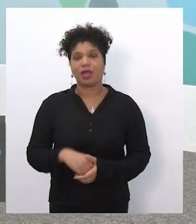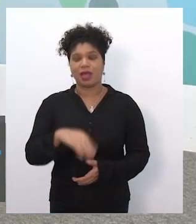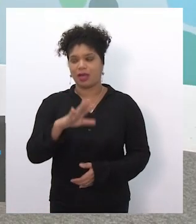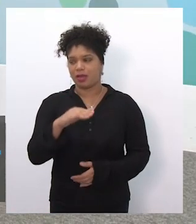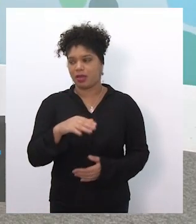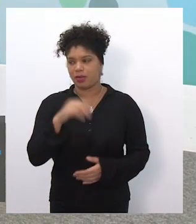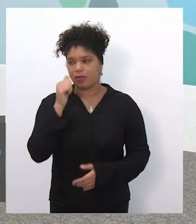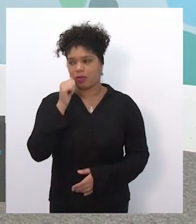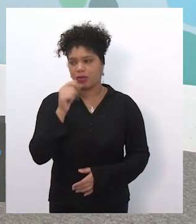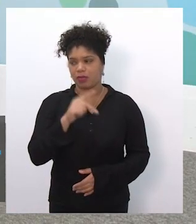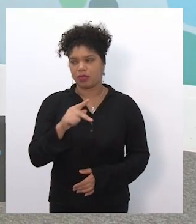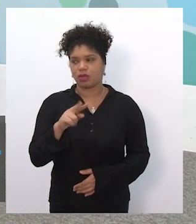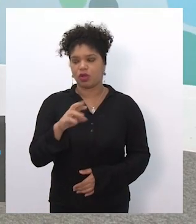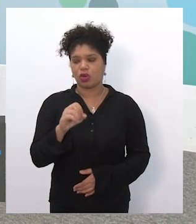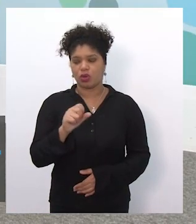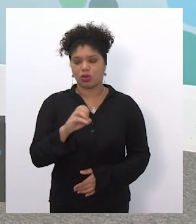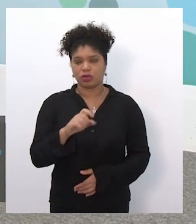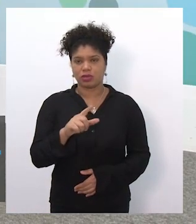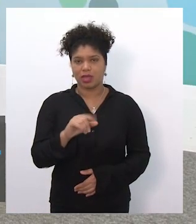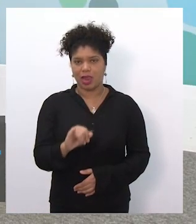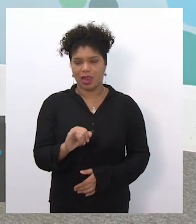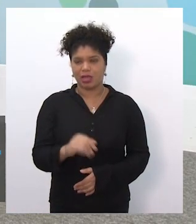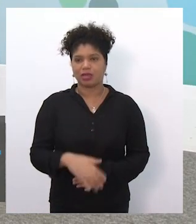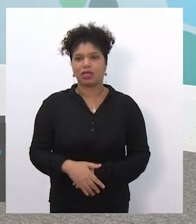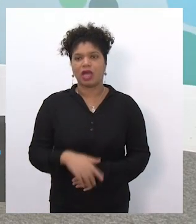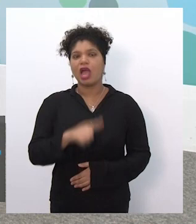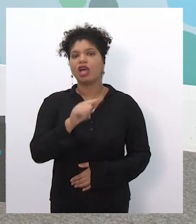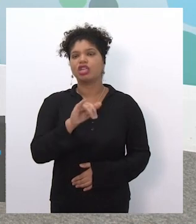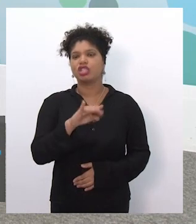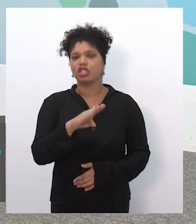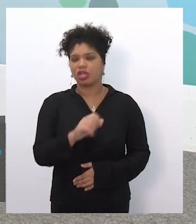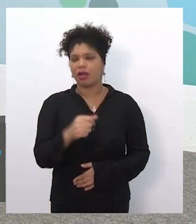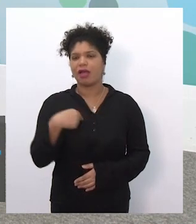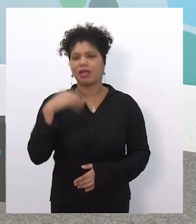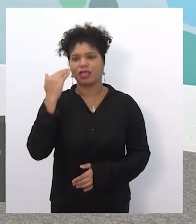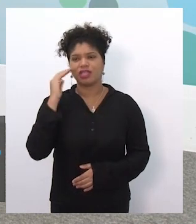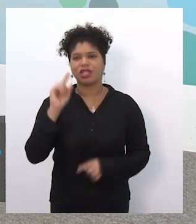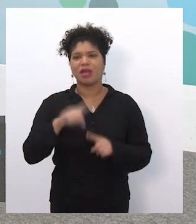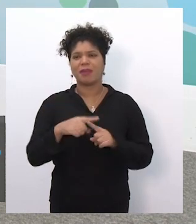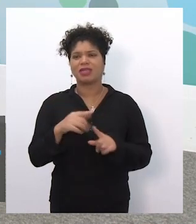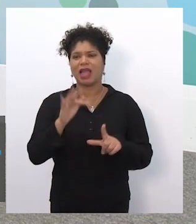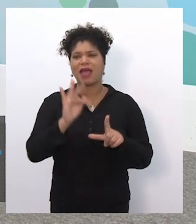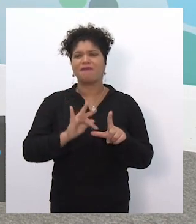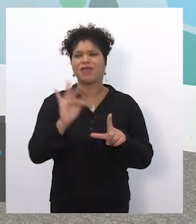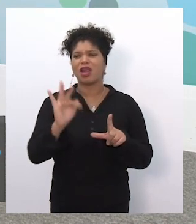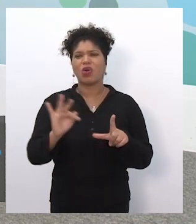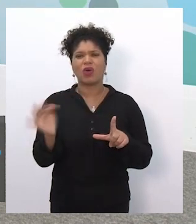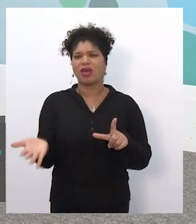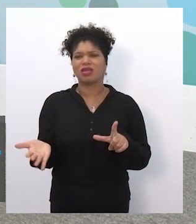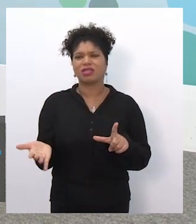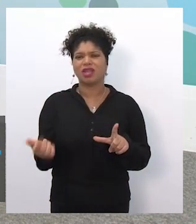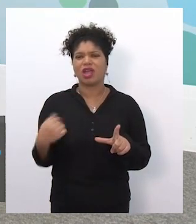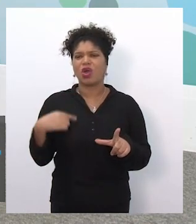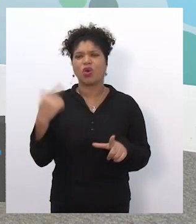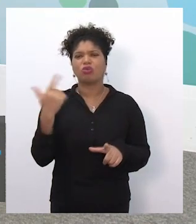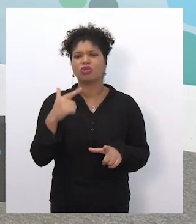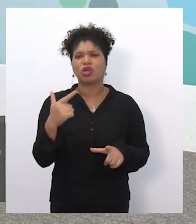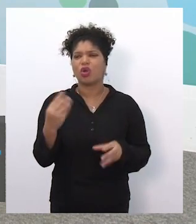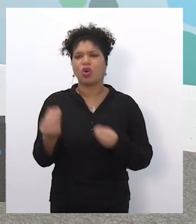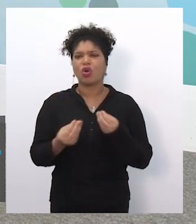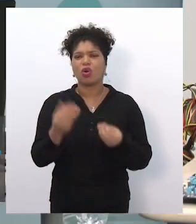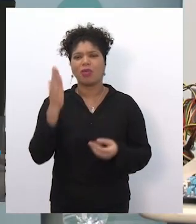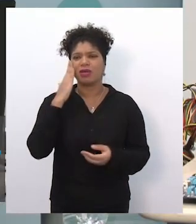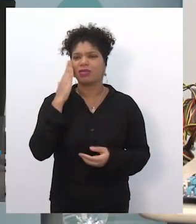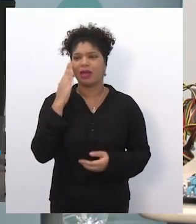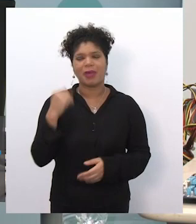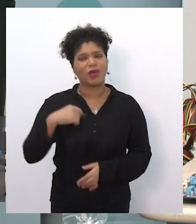a professora Roseli escreveu aqui, gigas eu entendi. E quanto à frequência, como verificar por gentileza? Sou